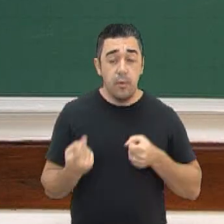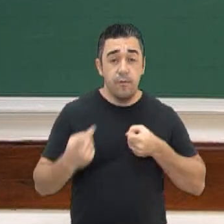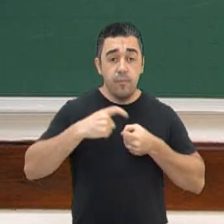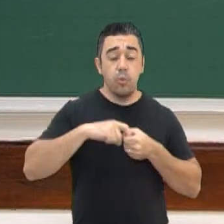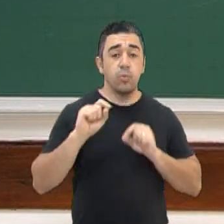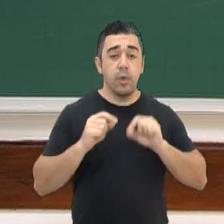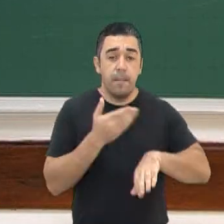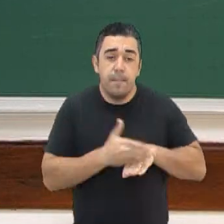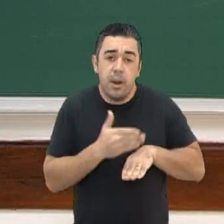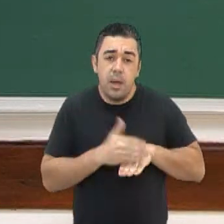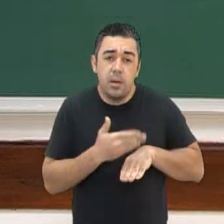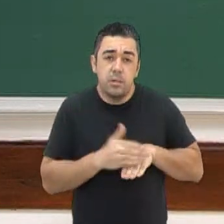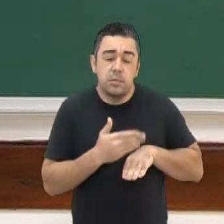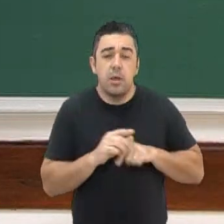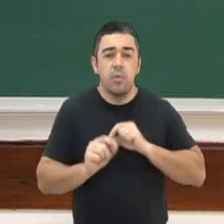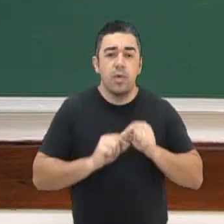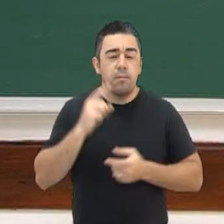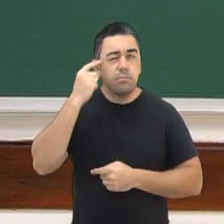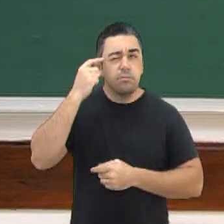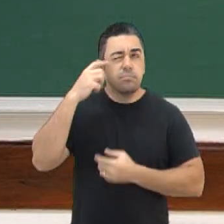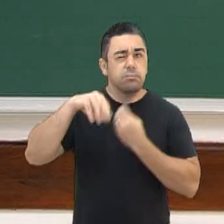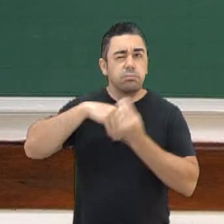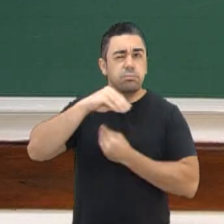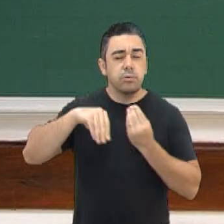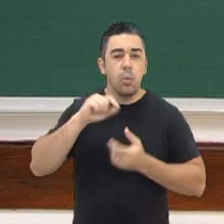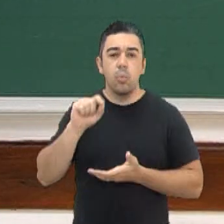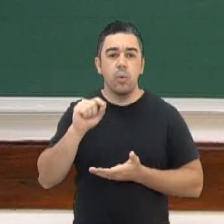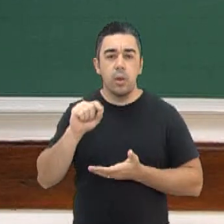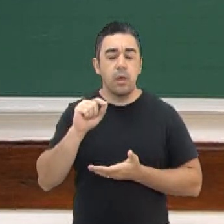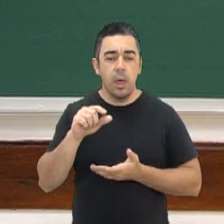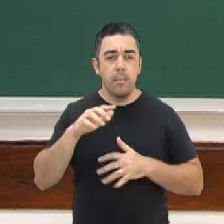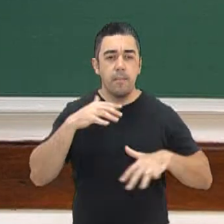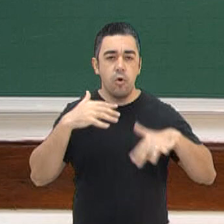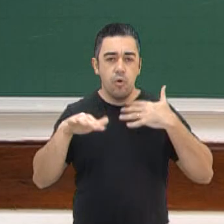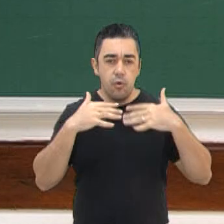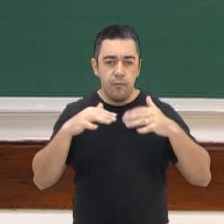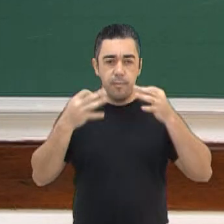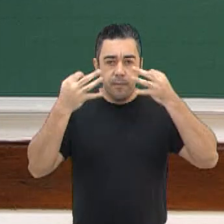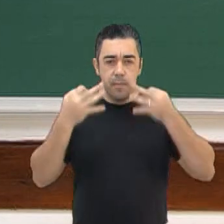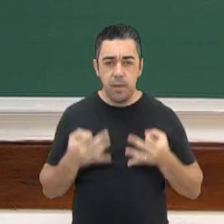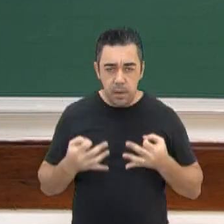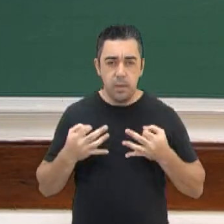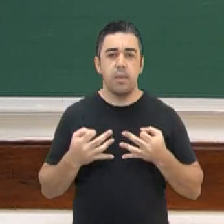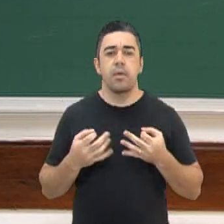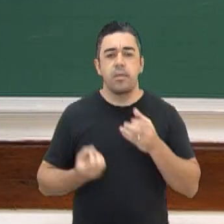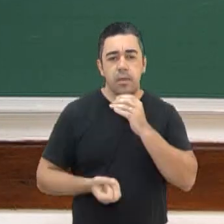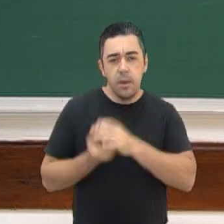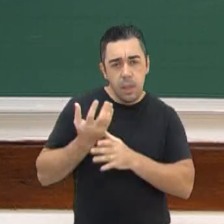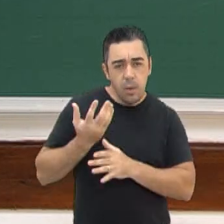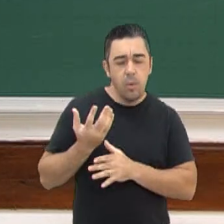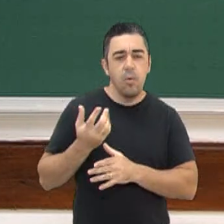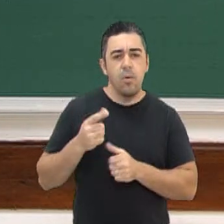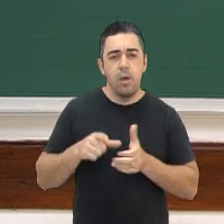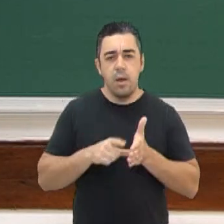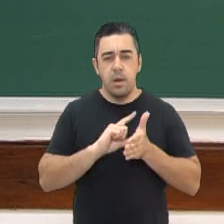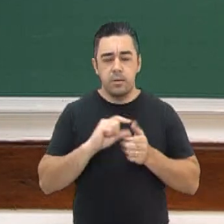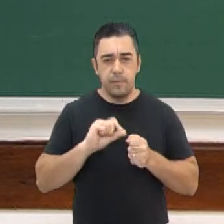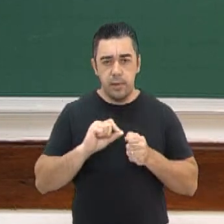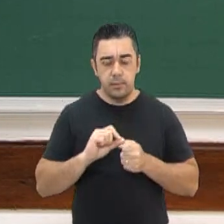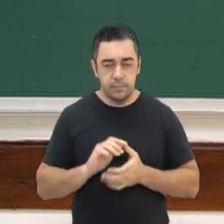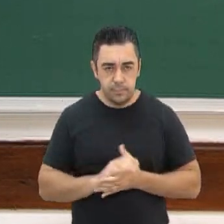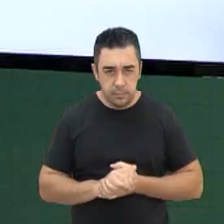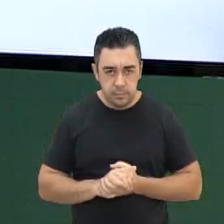prática, para reformular, repensar aqueles movimentos, aquela criação que foi feita